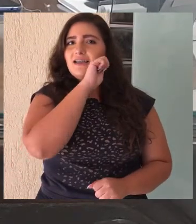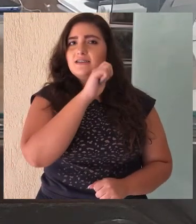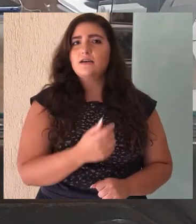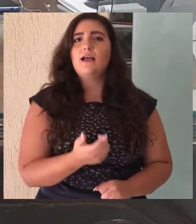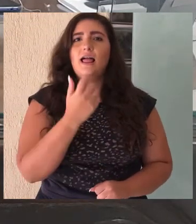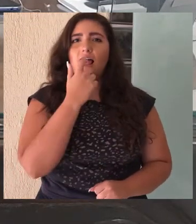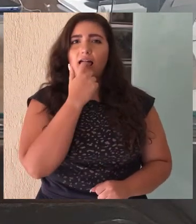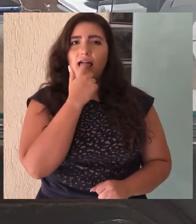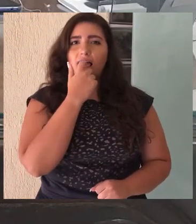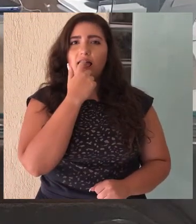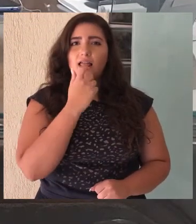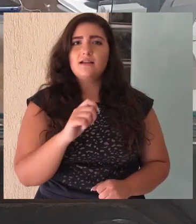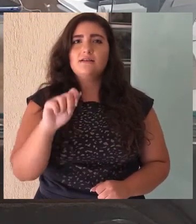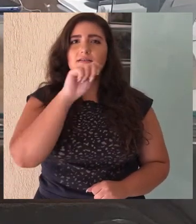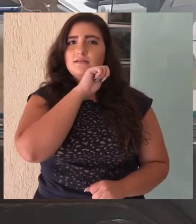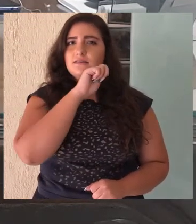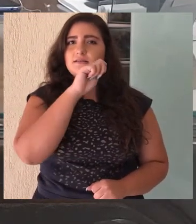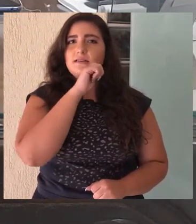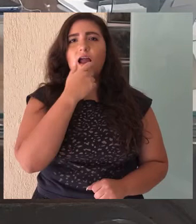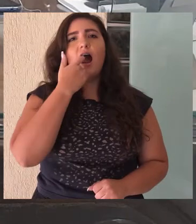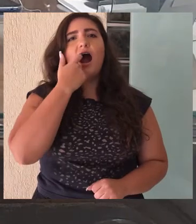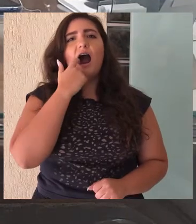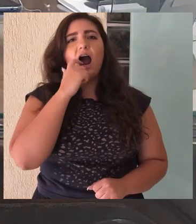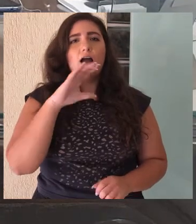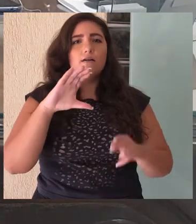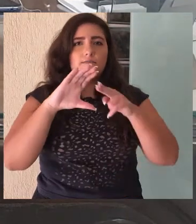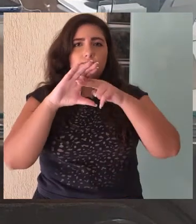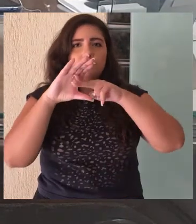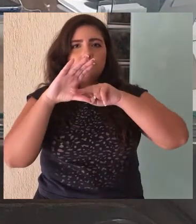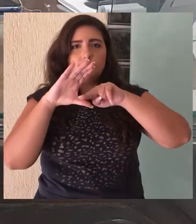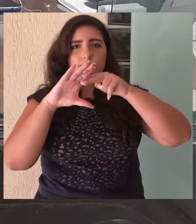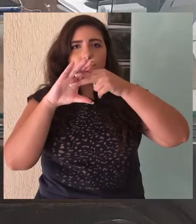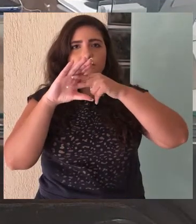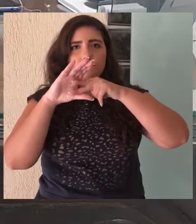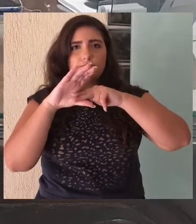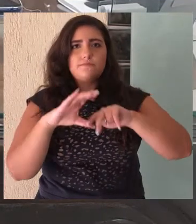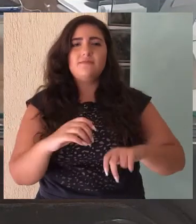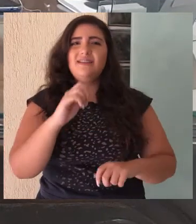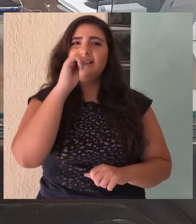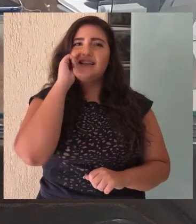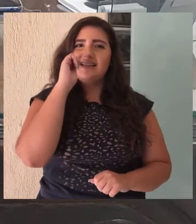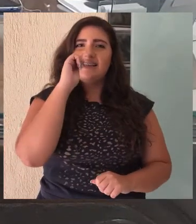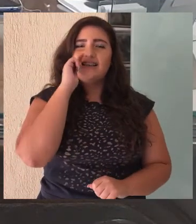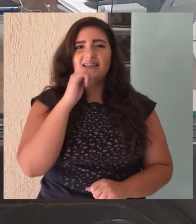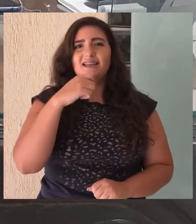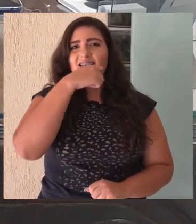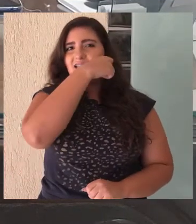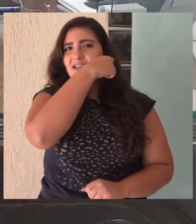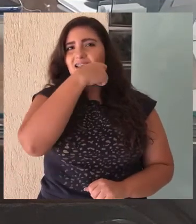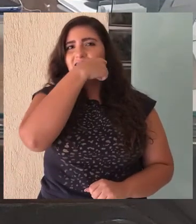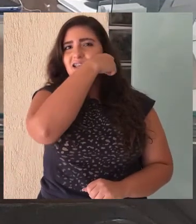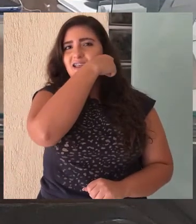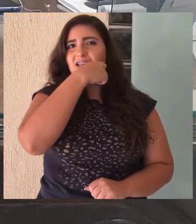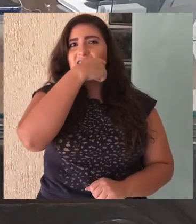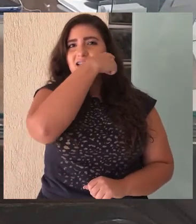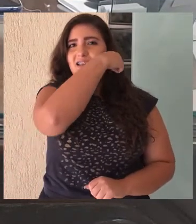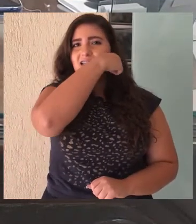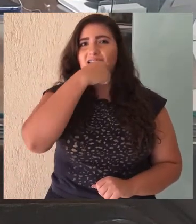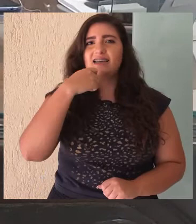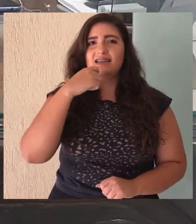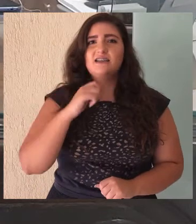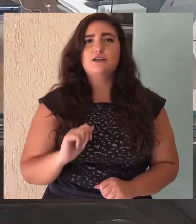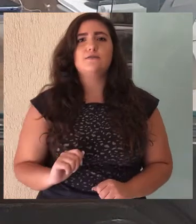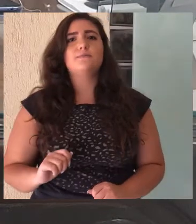oclusal superior direita, ou incisal, oclusal superior esquerda, oclusal inferior esquerda,